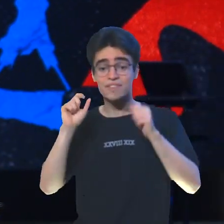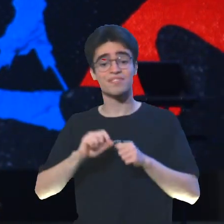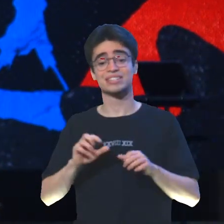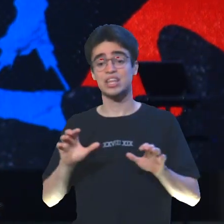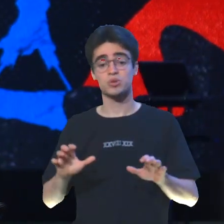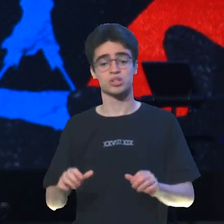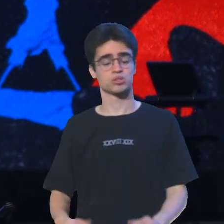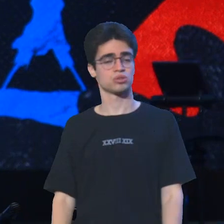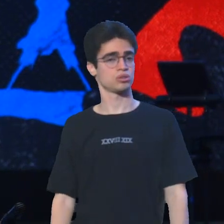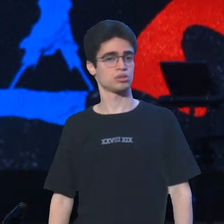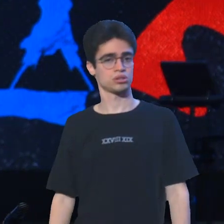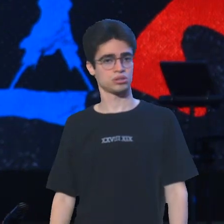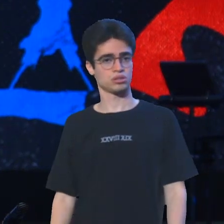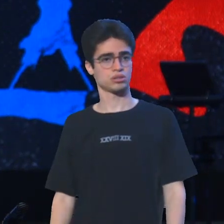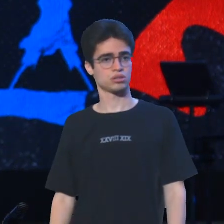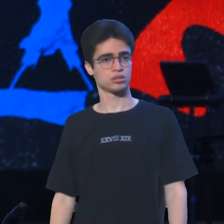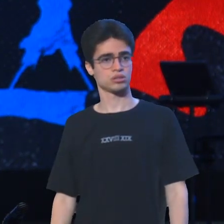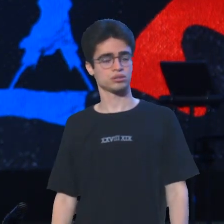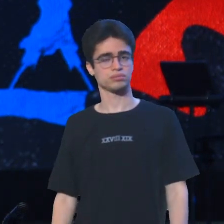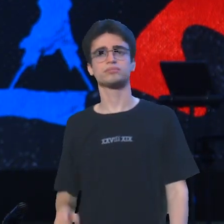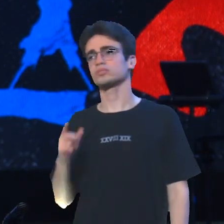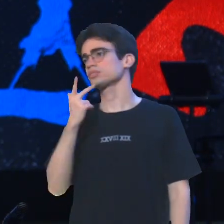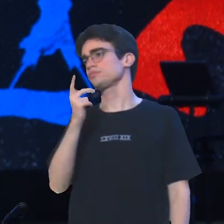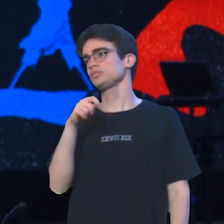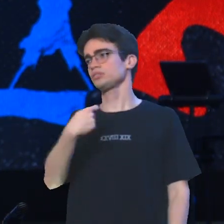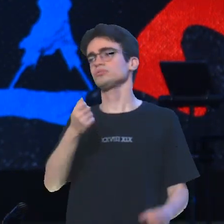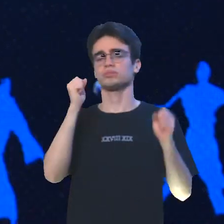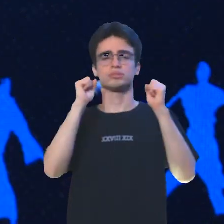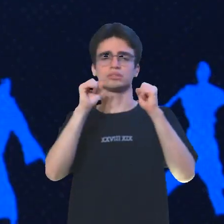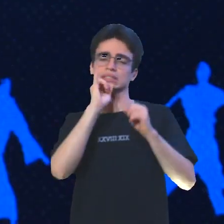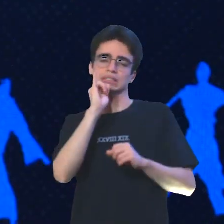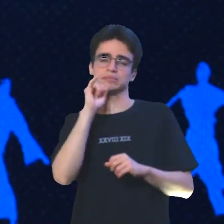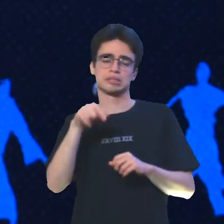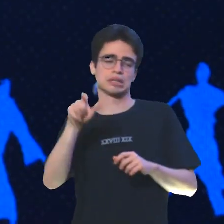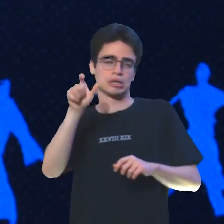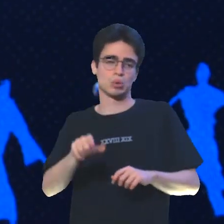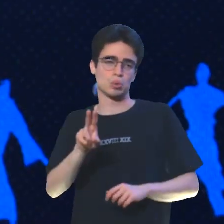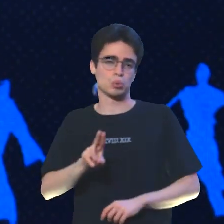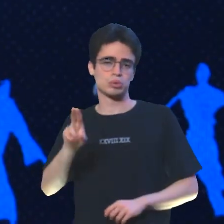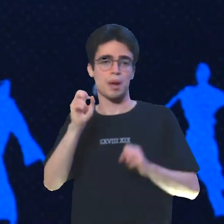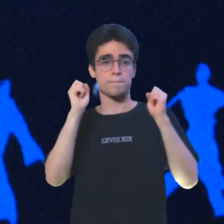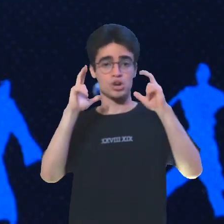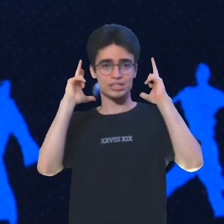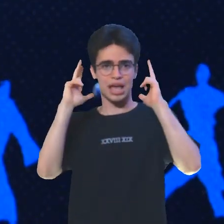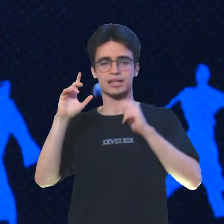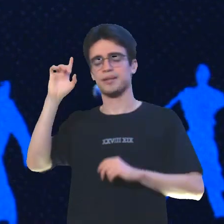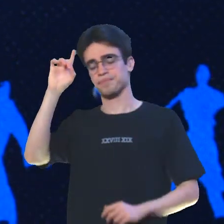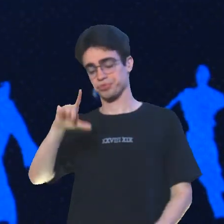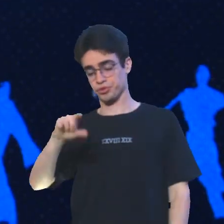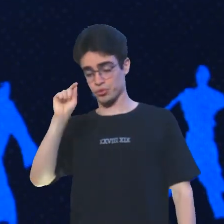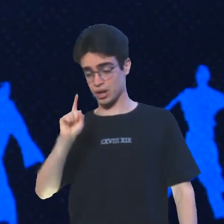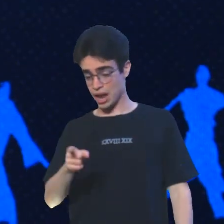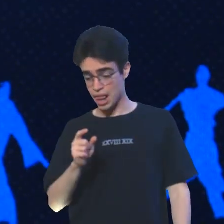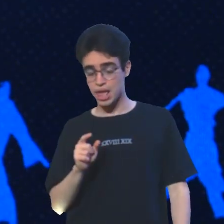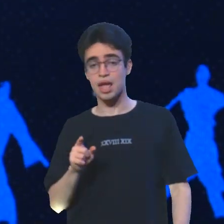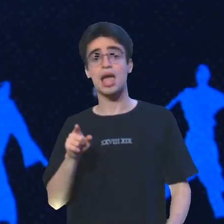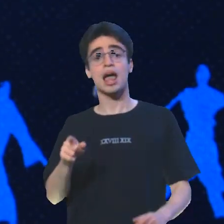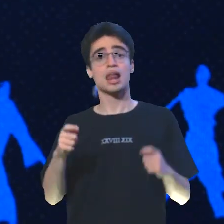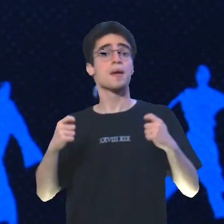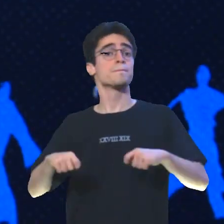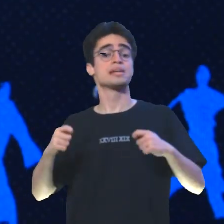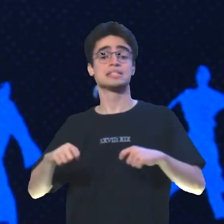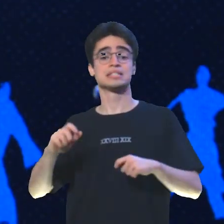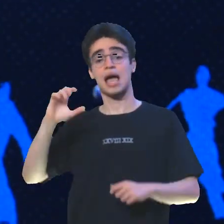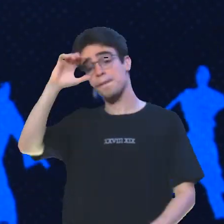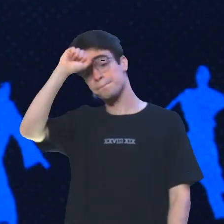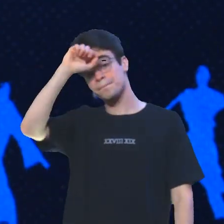nesse momento. Ele menciona o exemplo de Moisés como alguém que, ao ser chamado por Deus, precisa